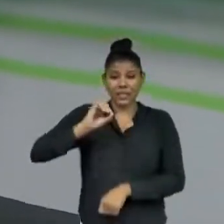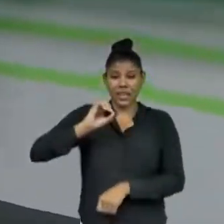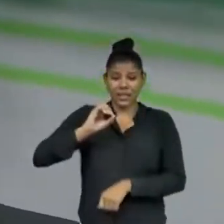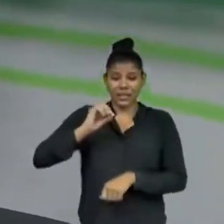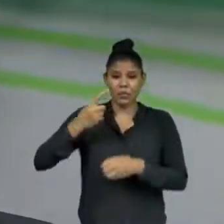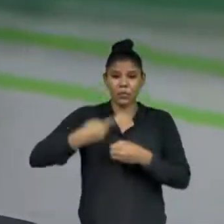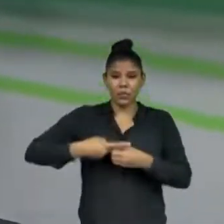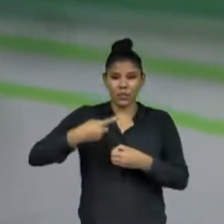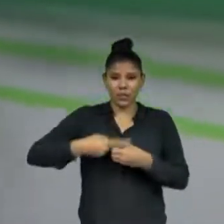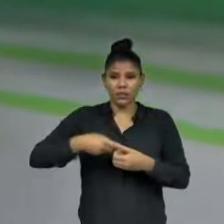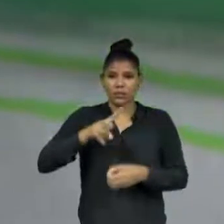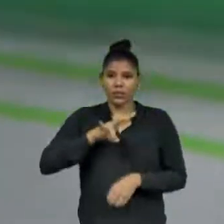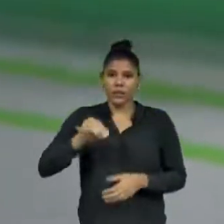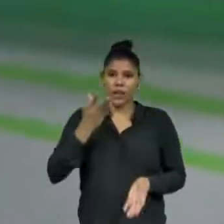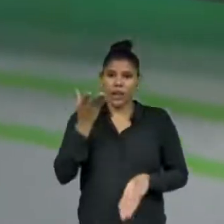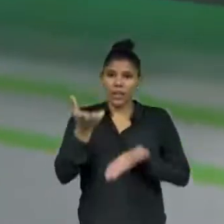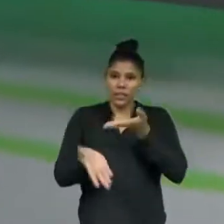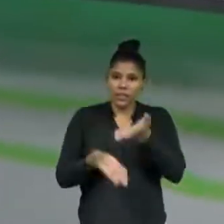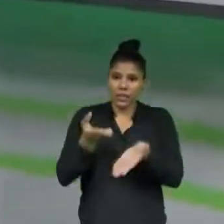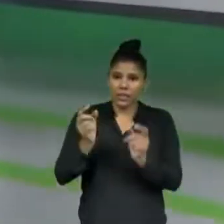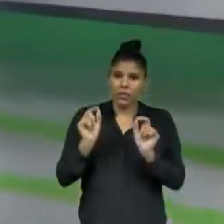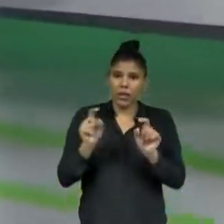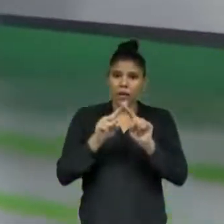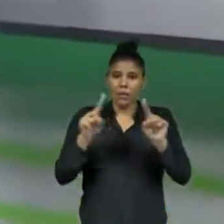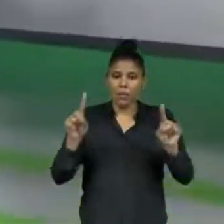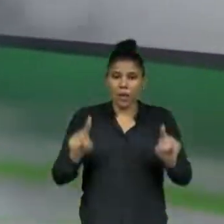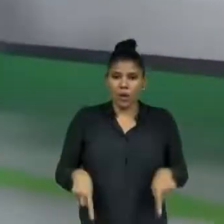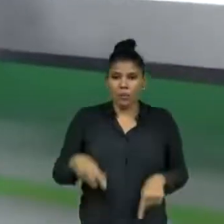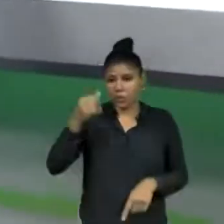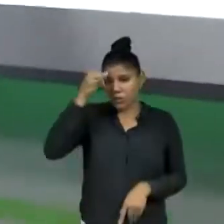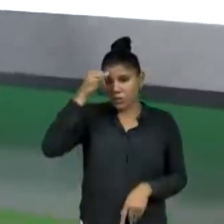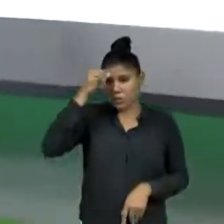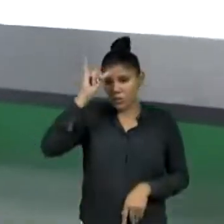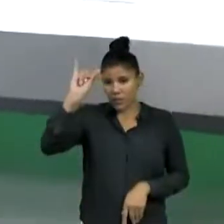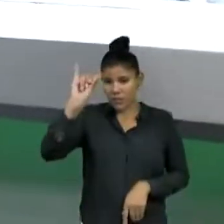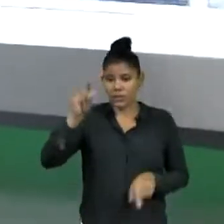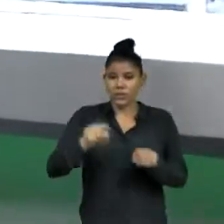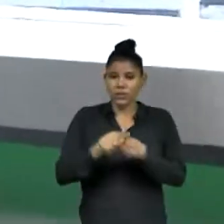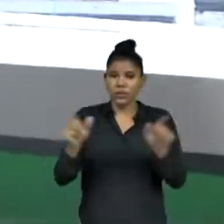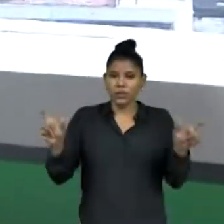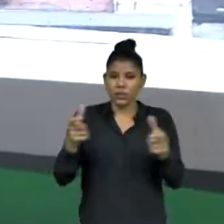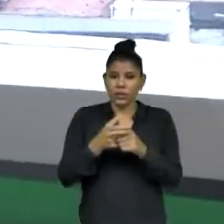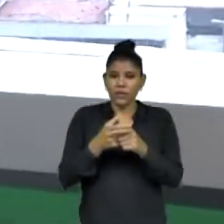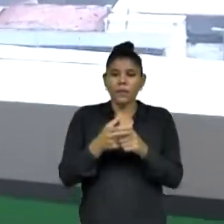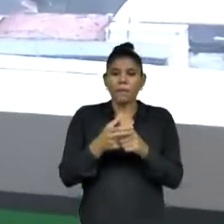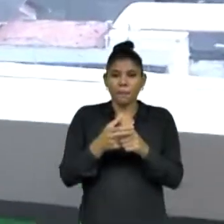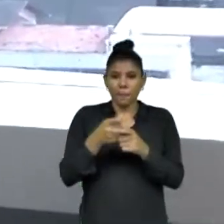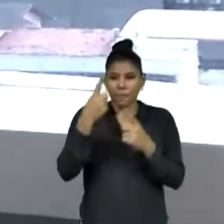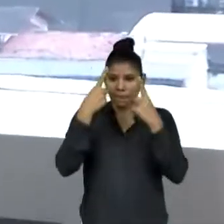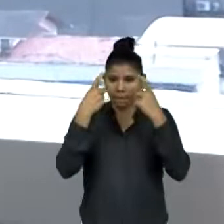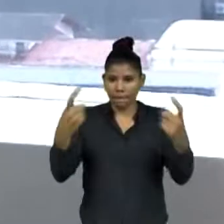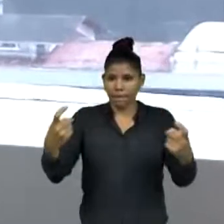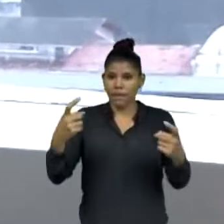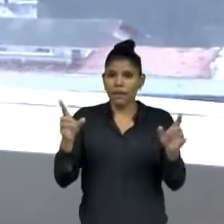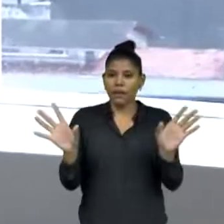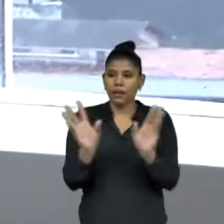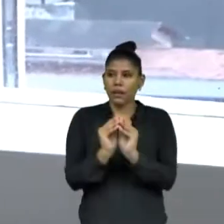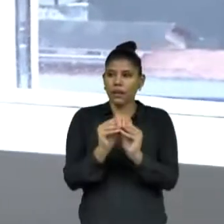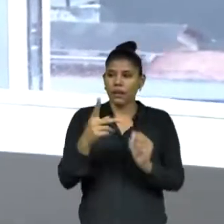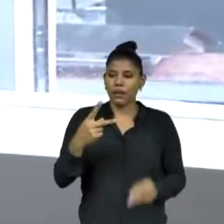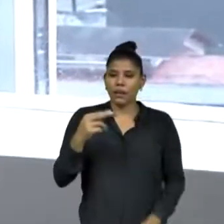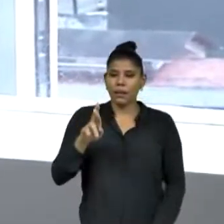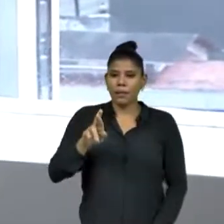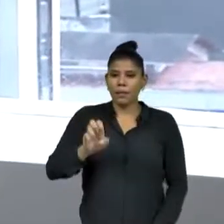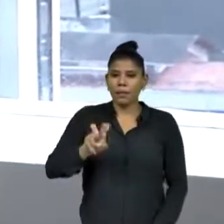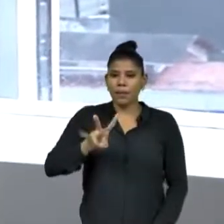serão atendidos pelo Programa Integrado de Prevenção e Redução da Violência, o PREVIL, assinaram nesta terça-feira um termo